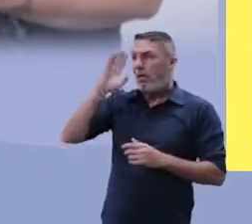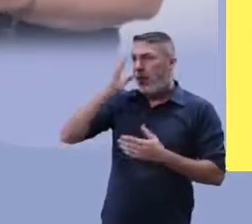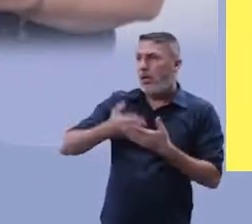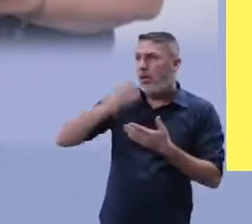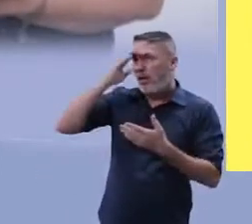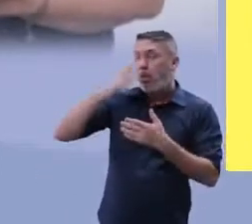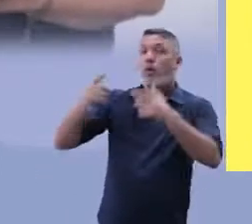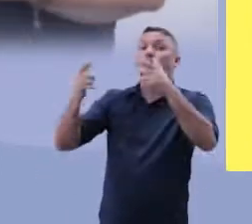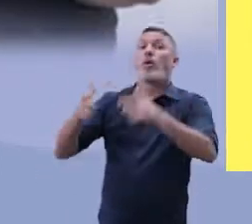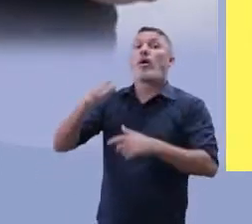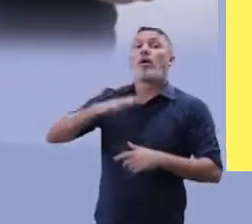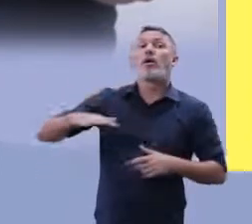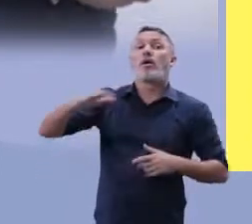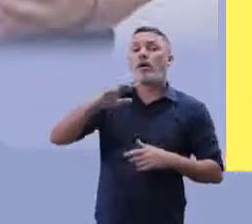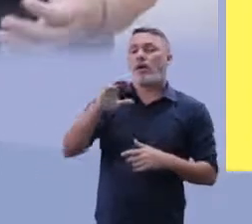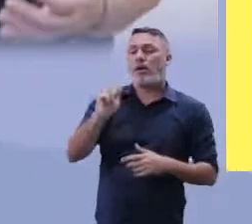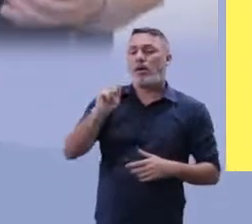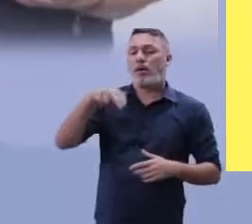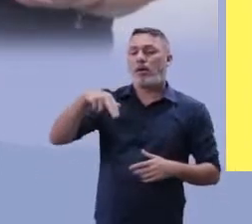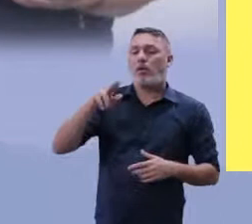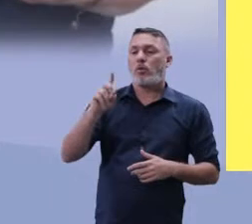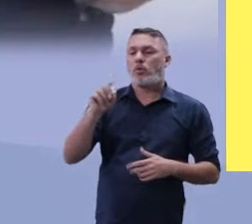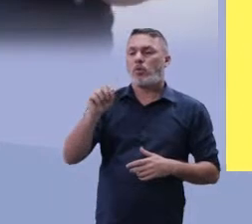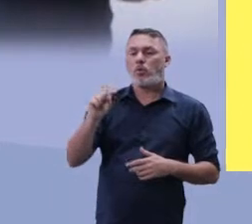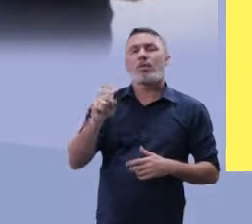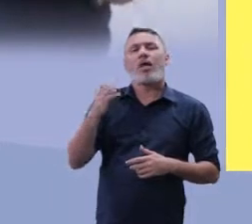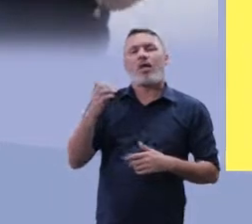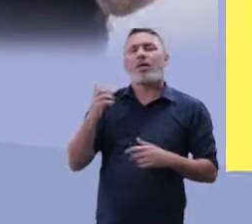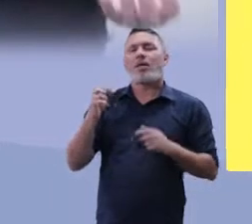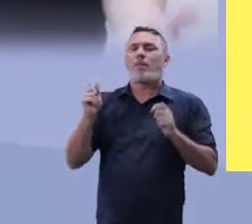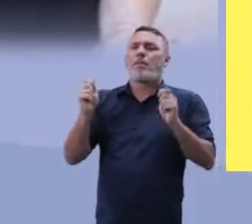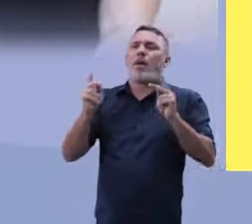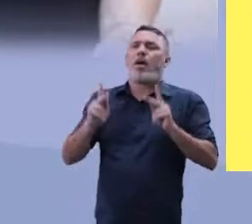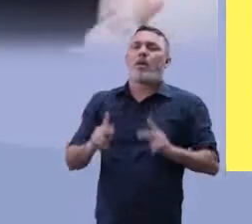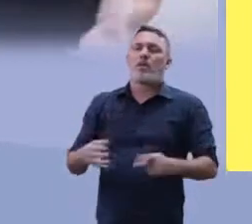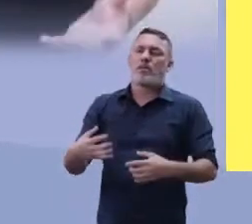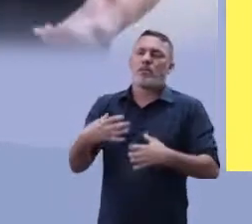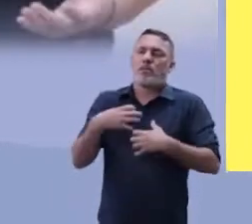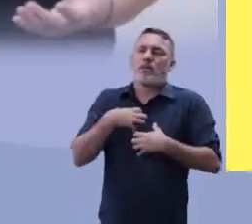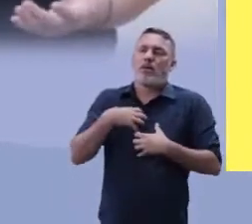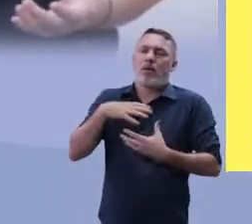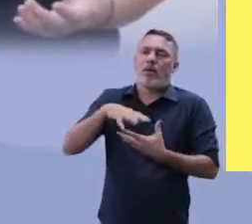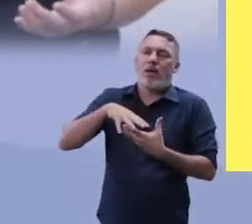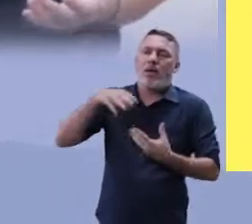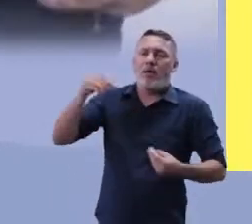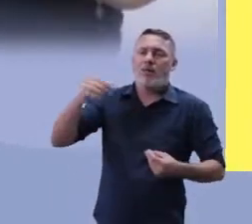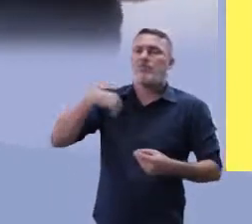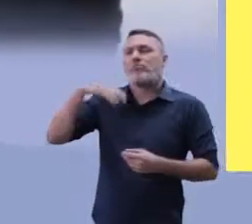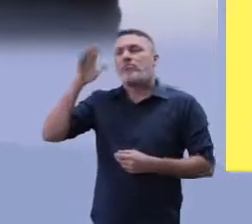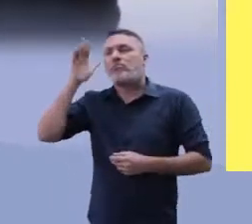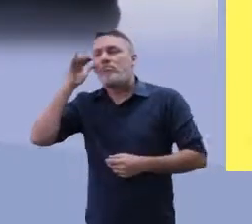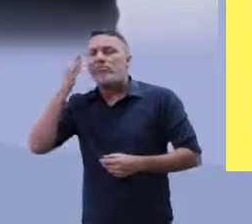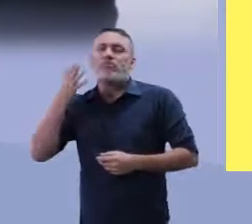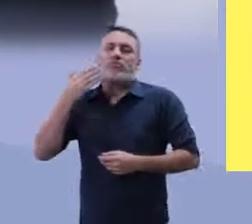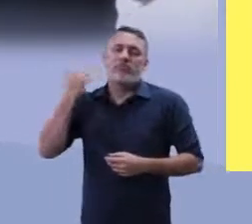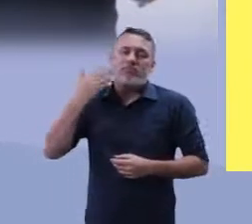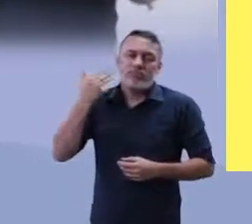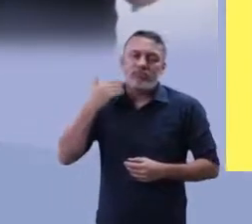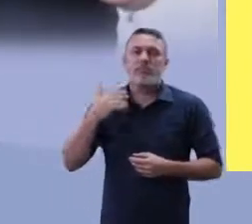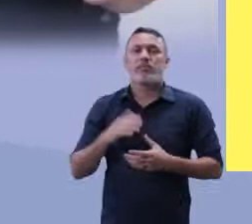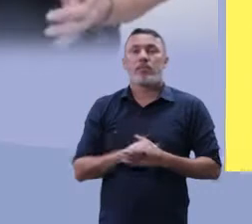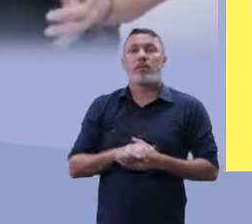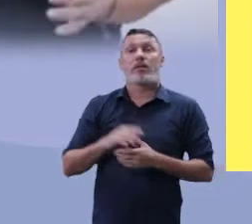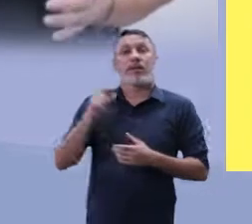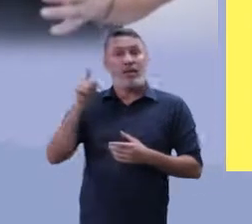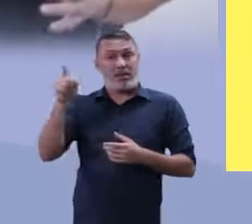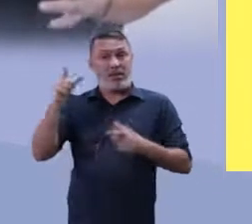para lá, para Canudos, buscavam essa paz, buscavam essa força espiritual. Durante um ano, quando